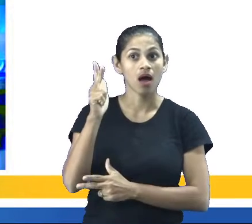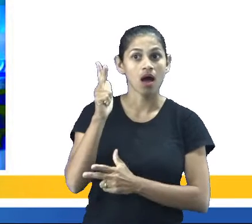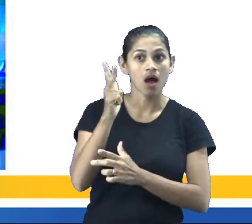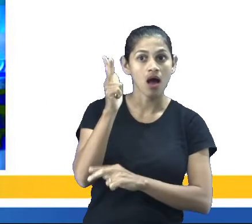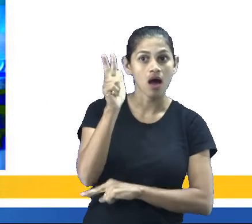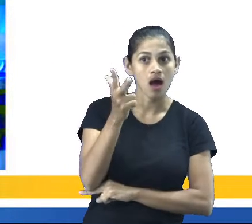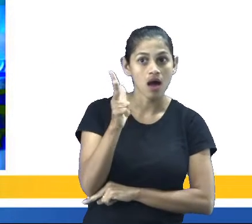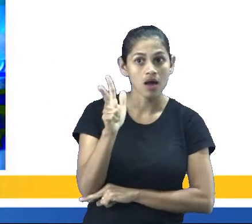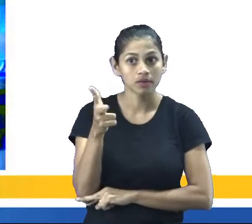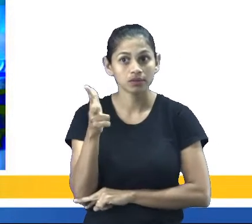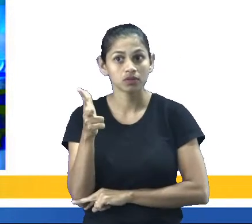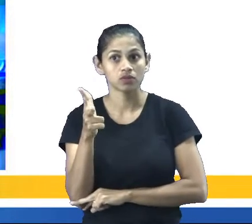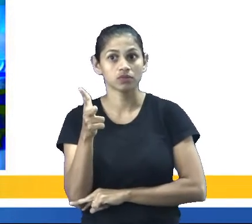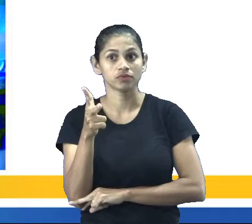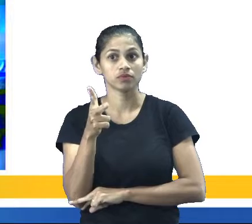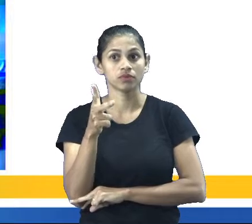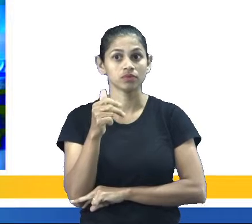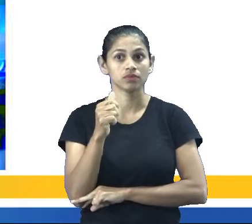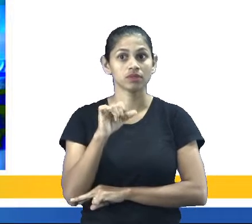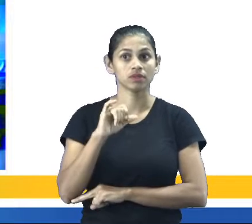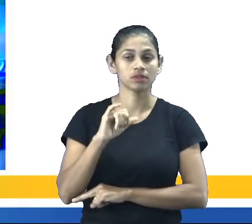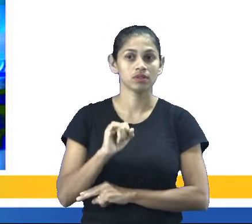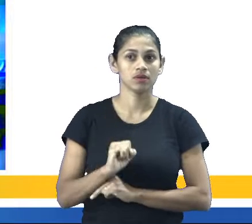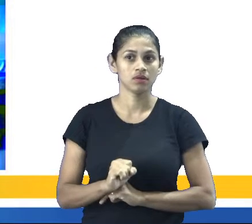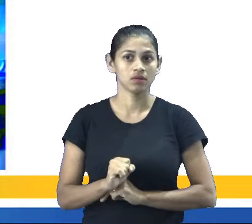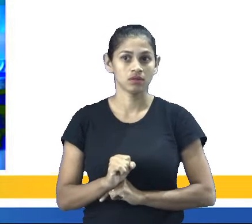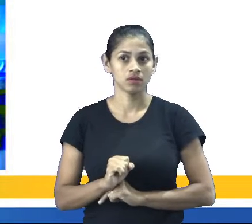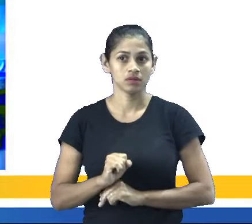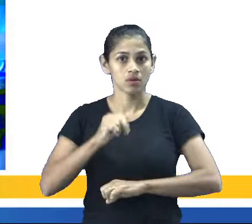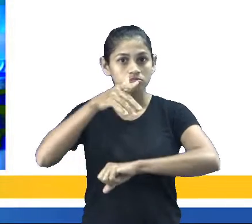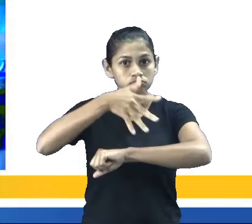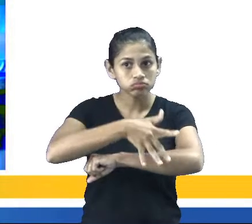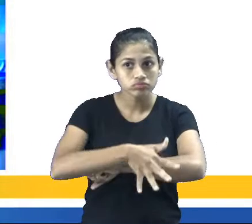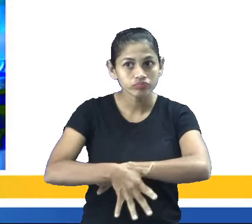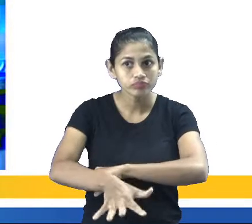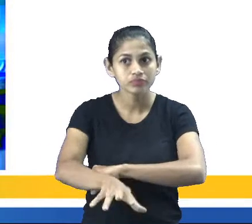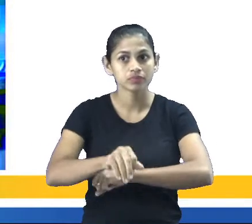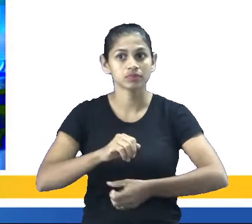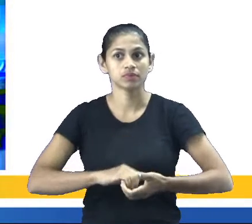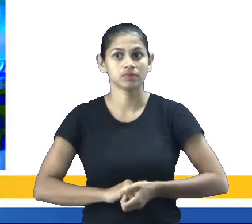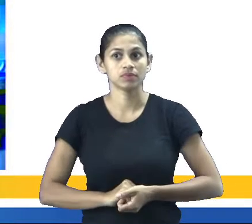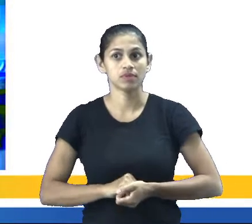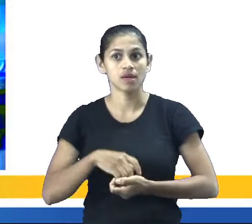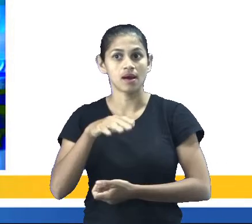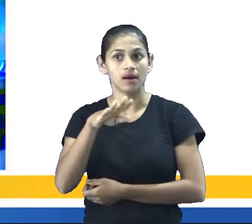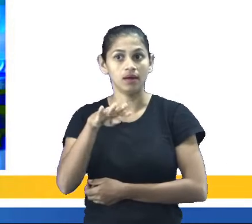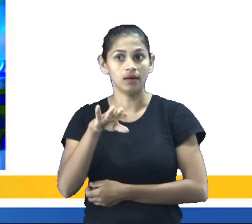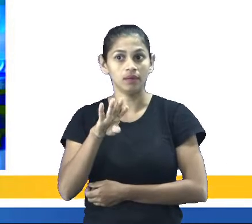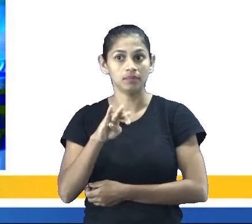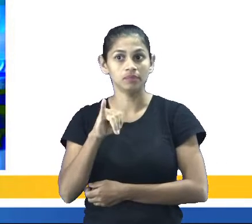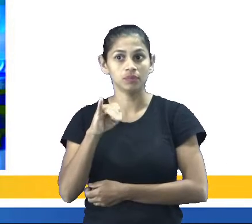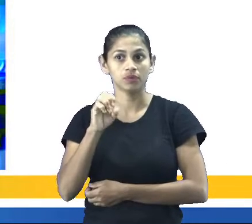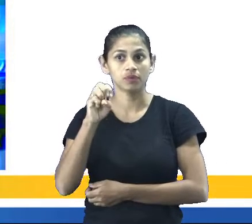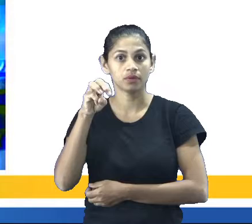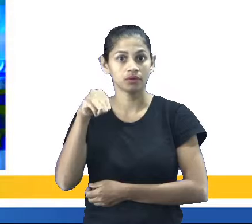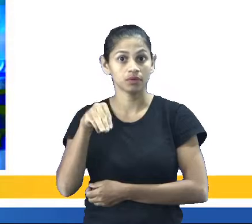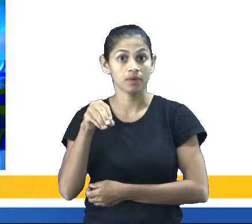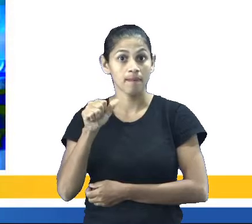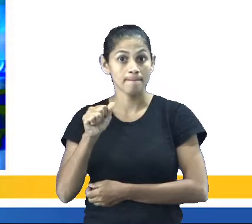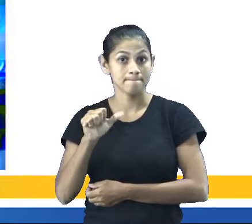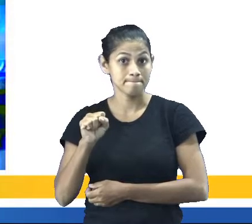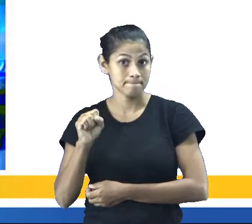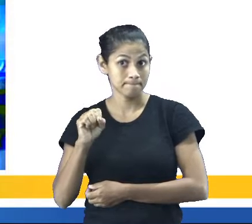a hidráulica e a biomassa. Então daqui são as fontes de energia que são renováveis. E aí a gente tem as fontes